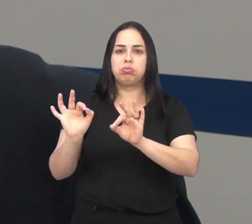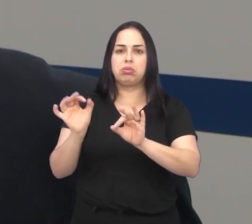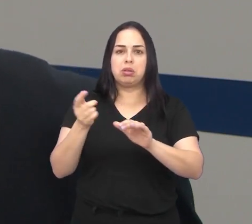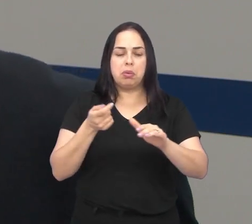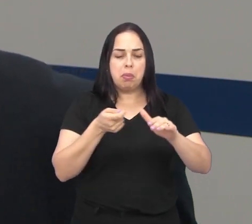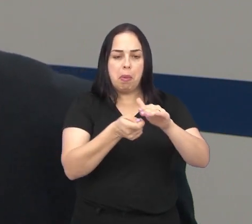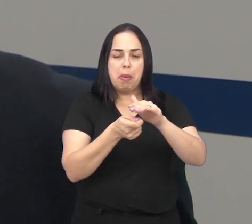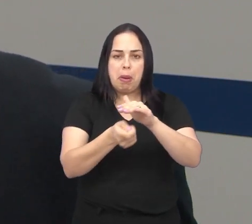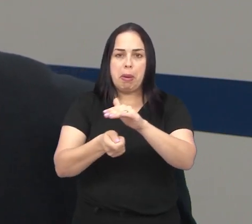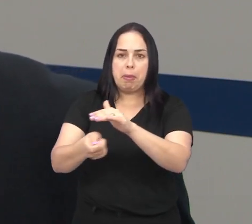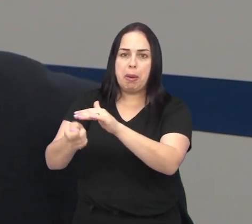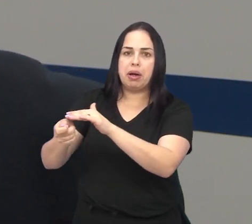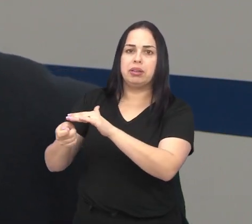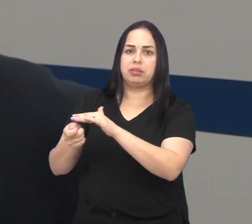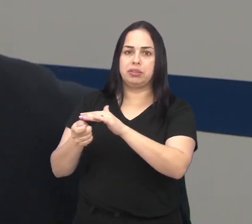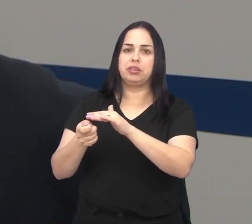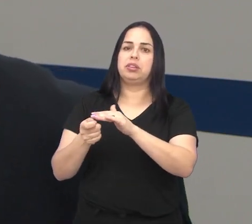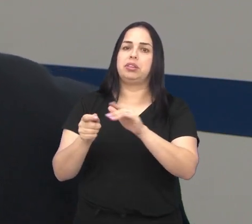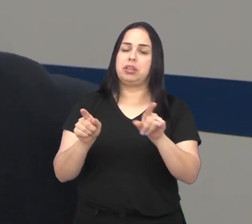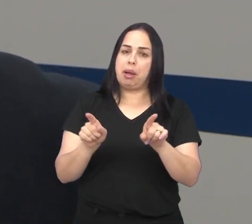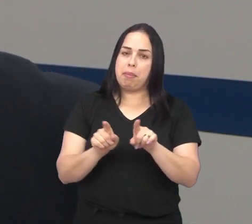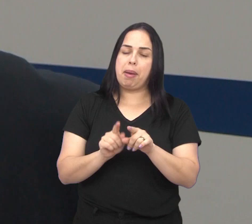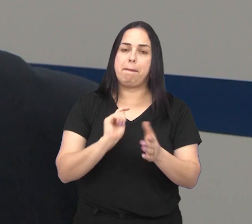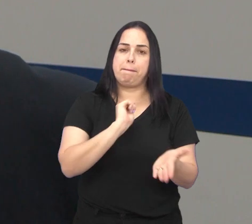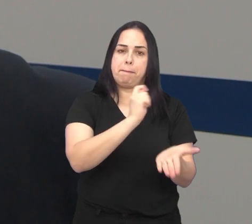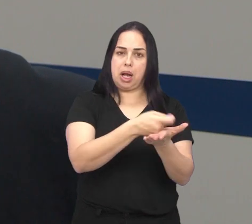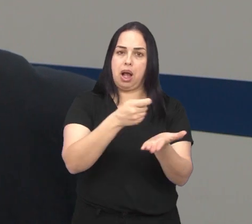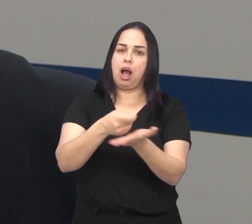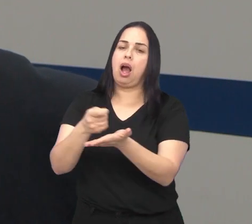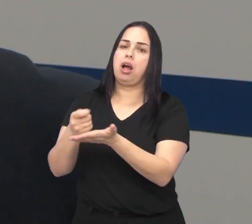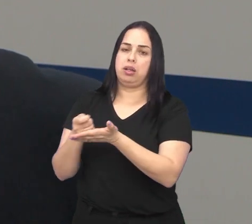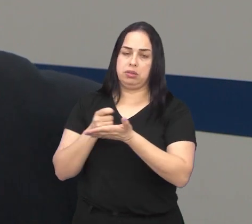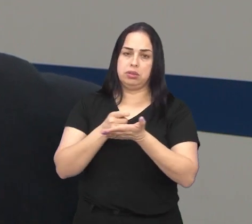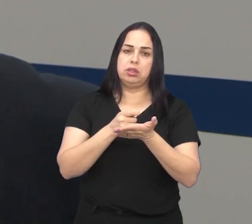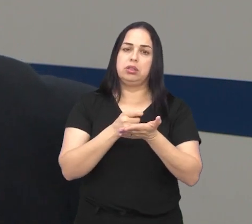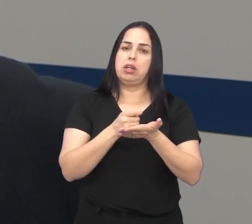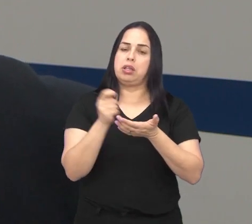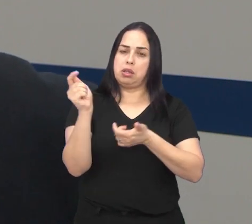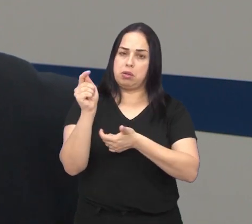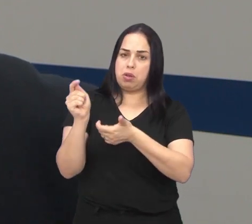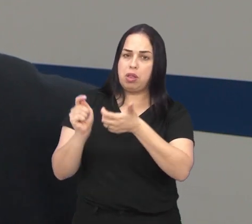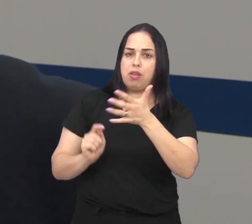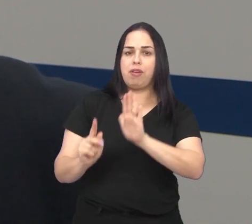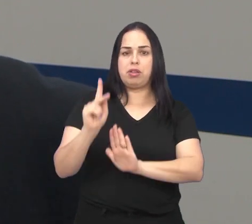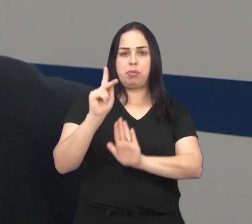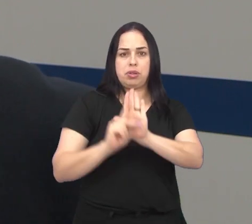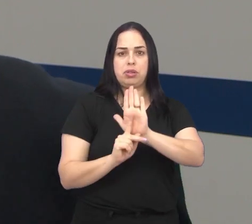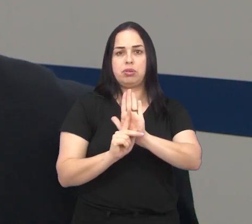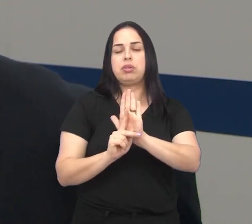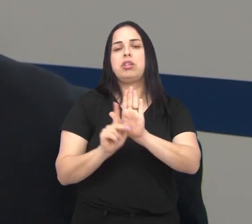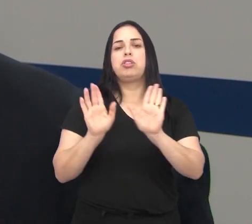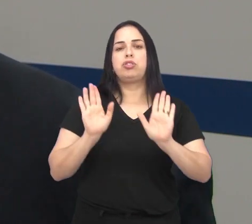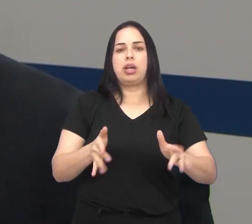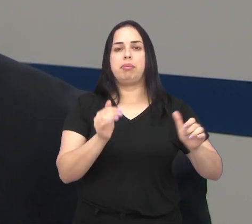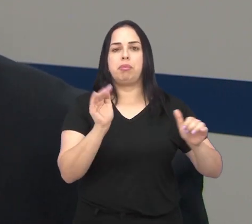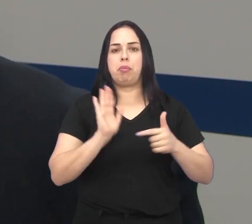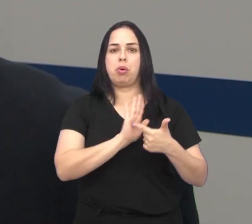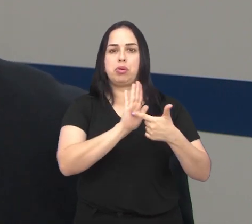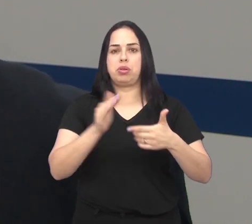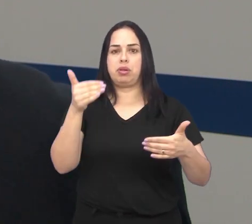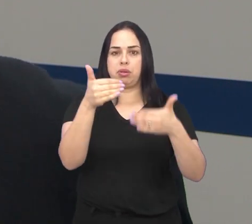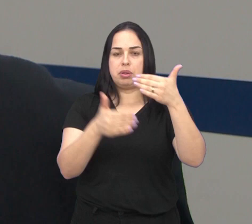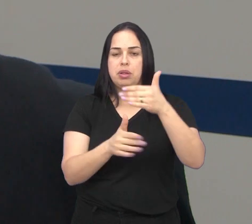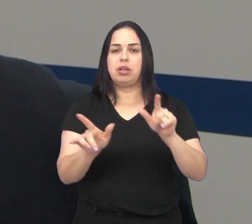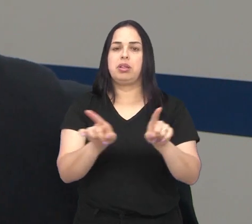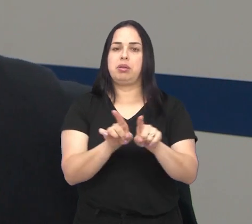então executar diversos projetos, além do custeio do serviço normal da Prefeitura, diversos projetos, como nós colocamos no